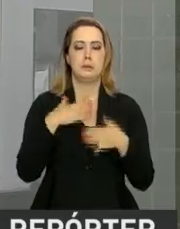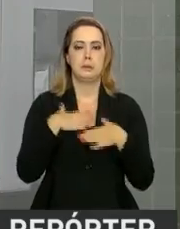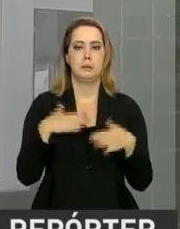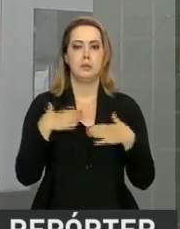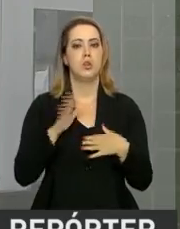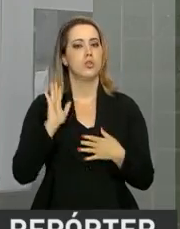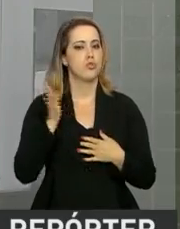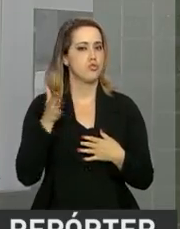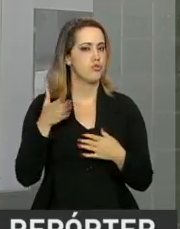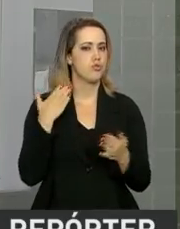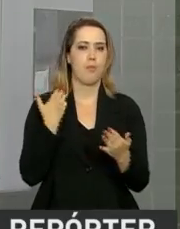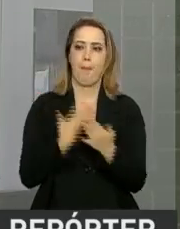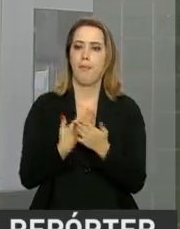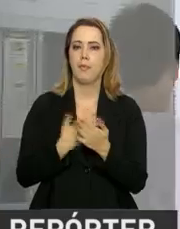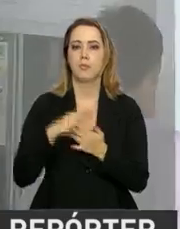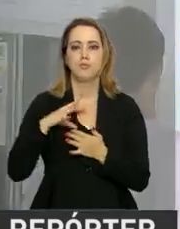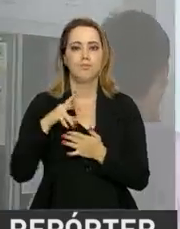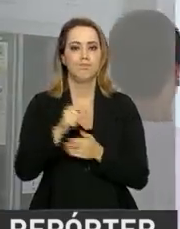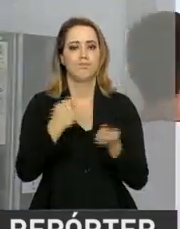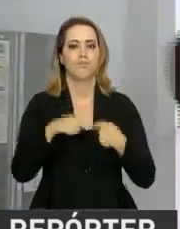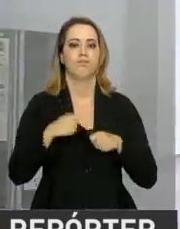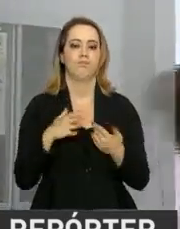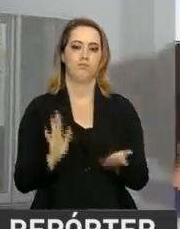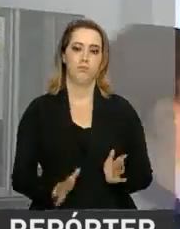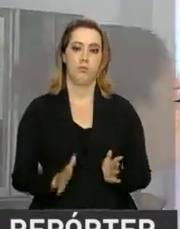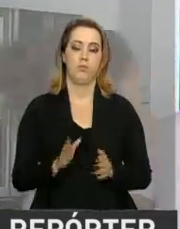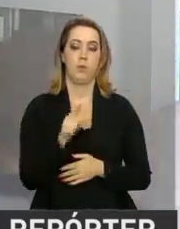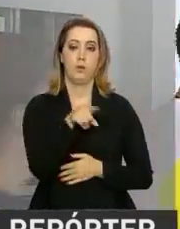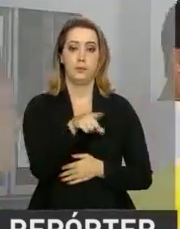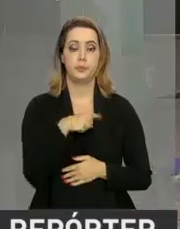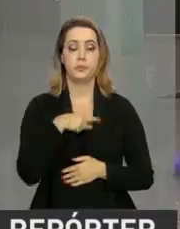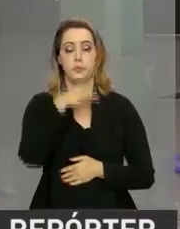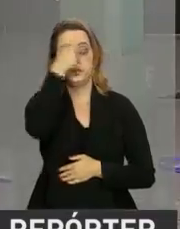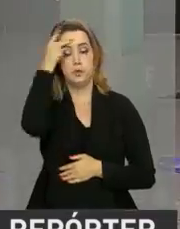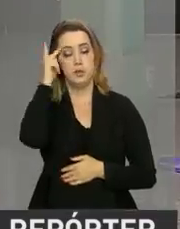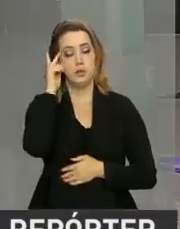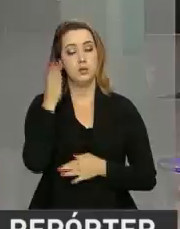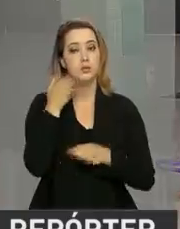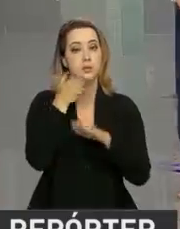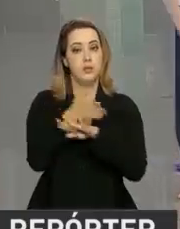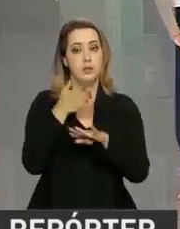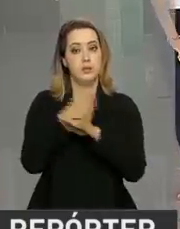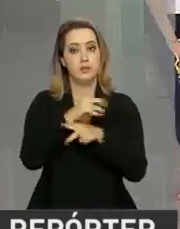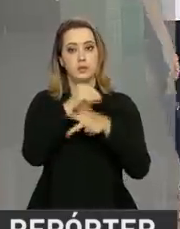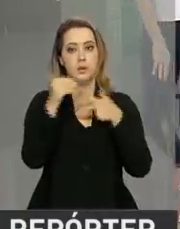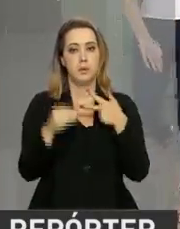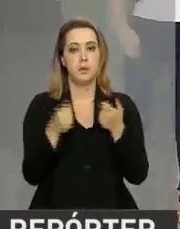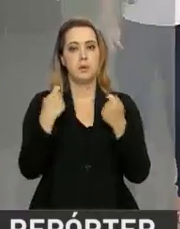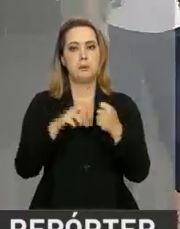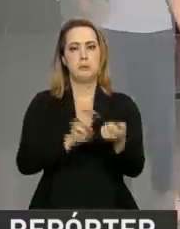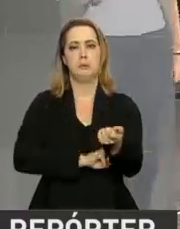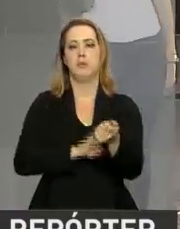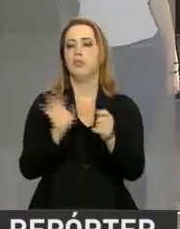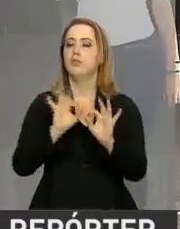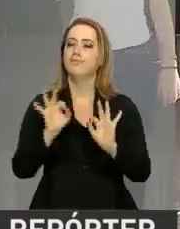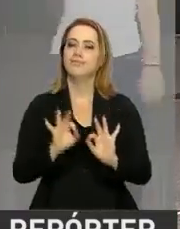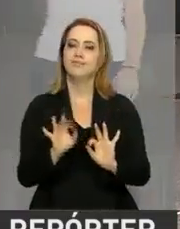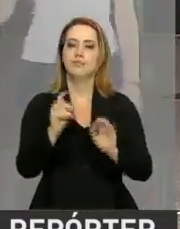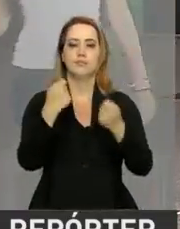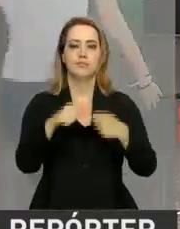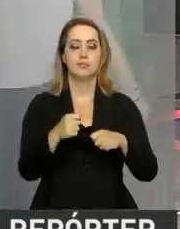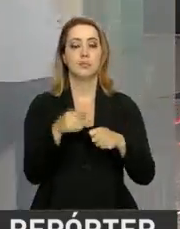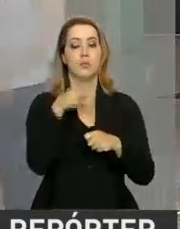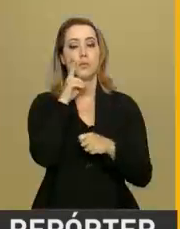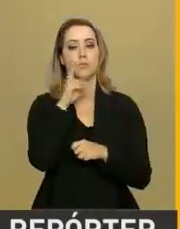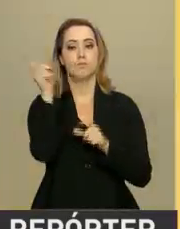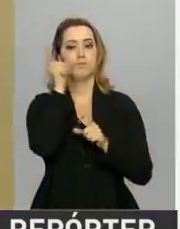que foi já foi já estudou o que tinha que estudar quem vai fazer a prova do enem além de deixar o estresse de lado deve se atentar a alguns